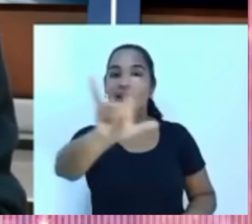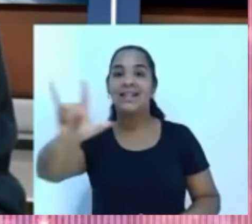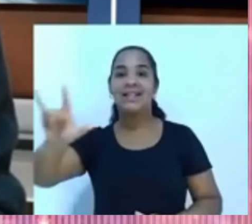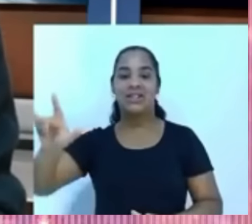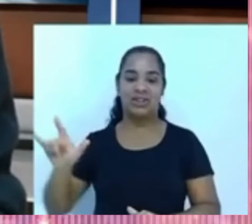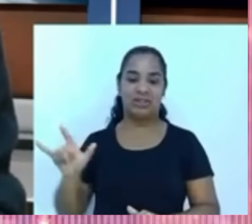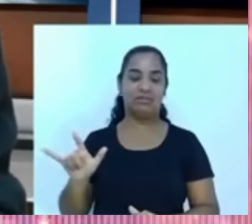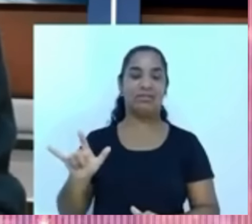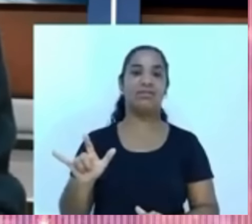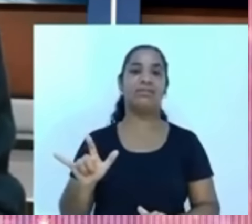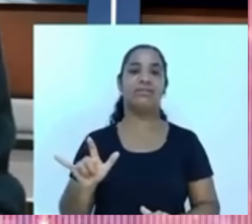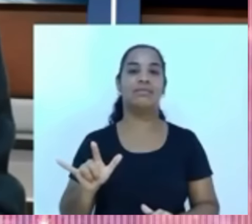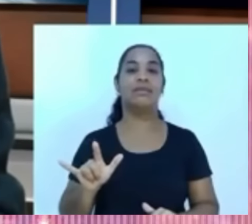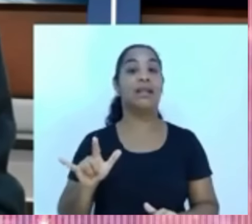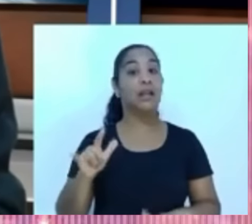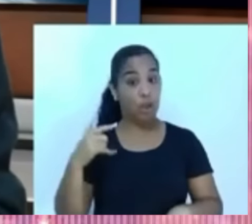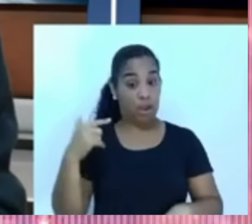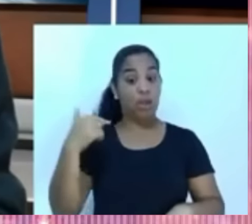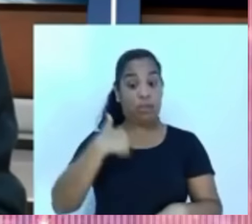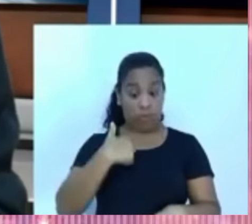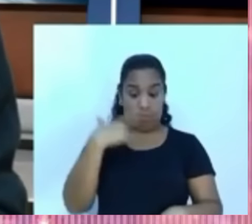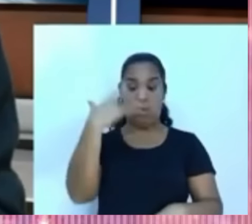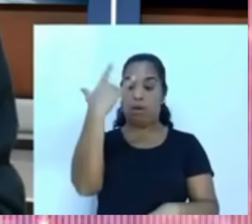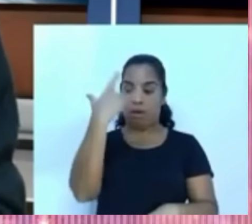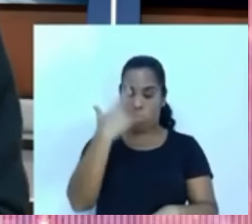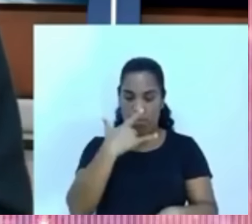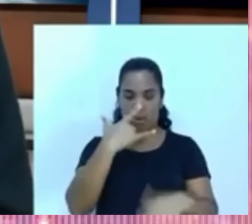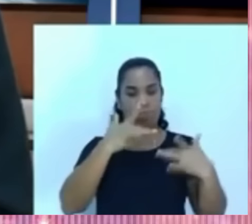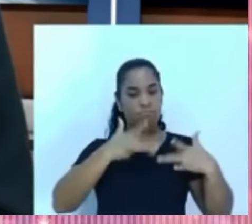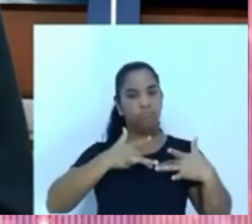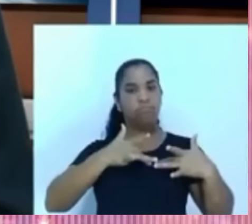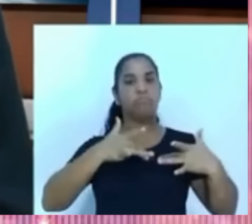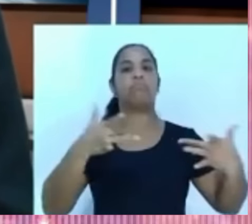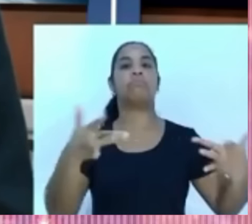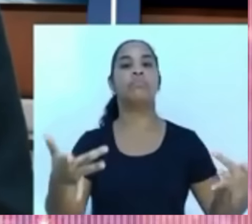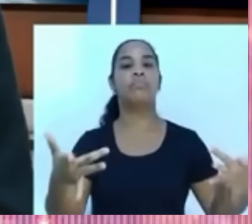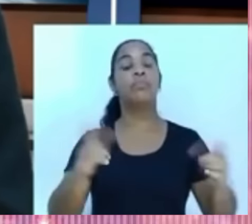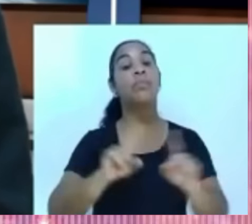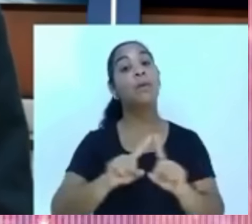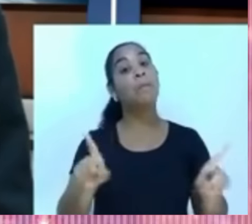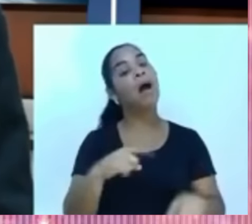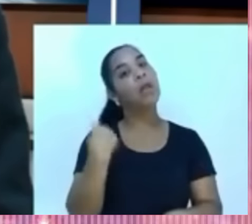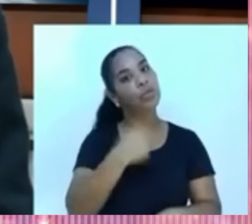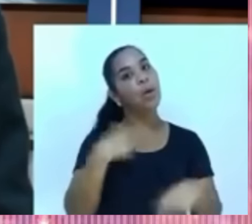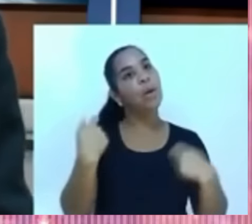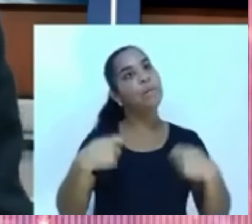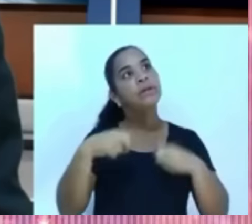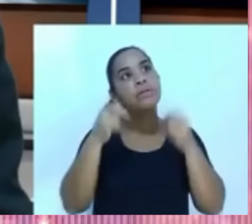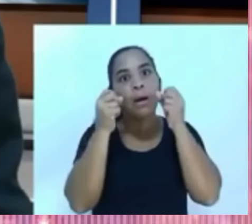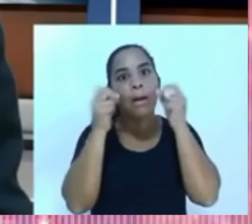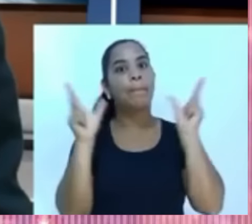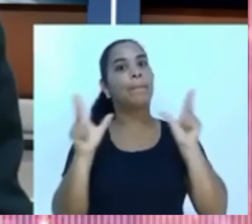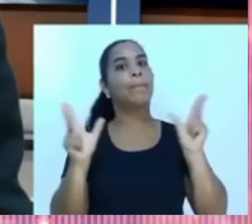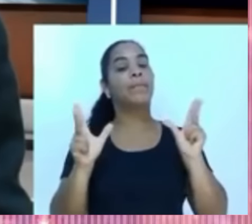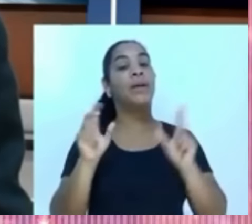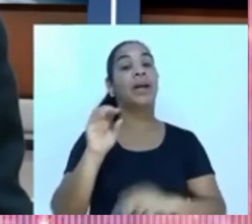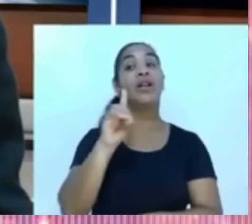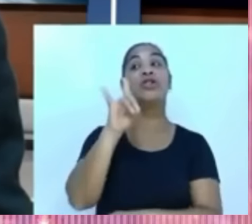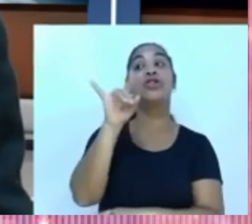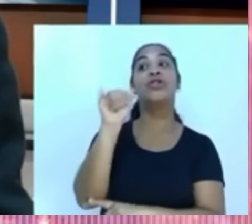do amor que a si próprio se oferece mas é curioso notar-se que no dia 3 de outubro